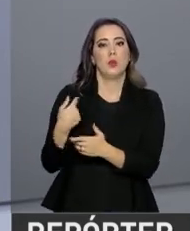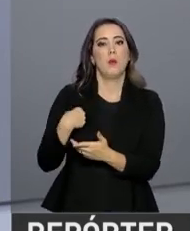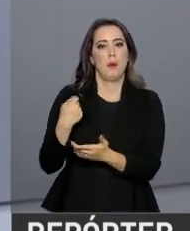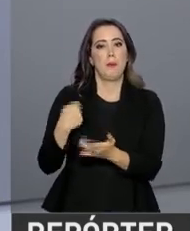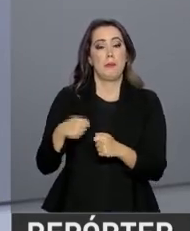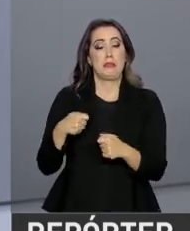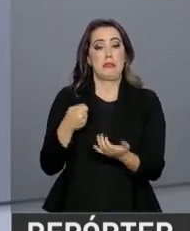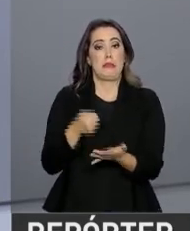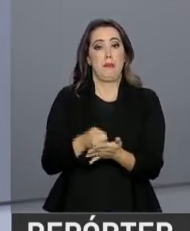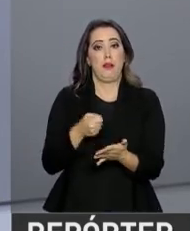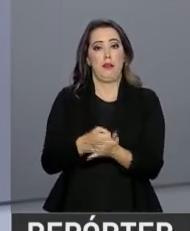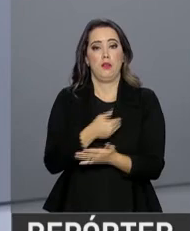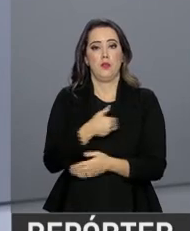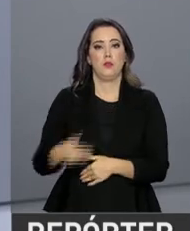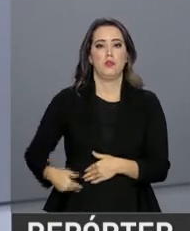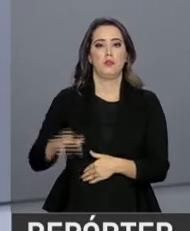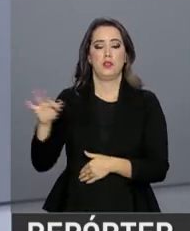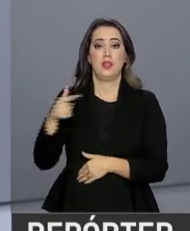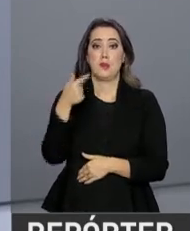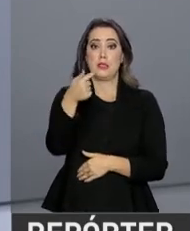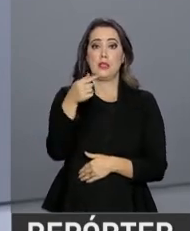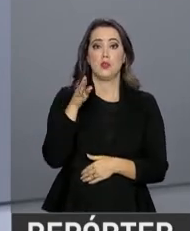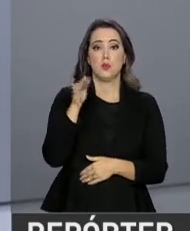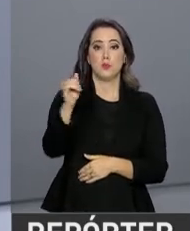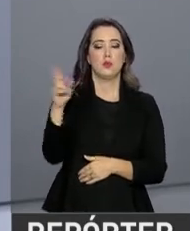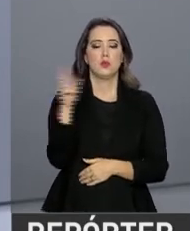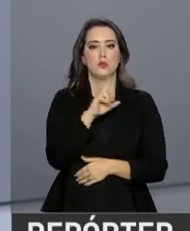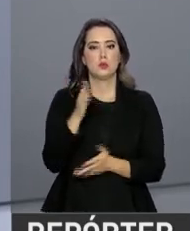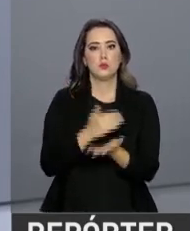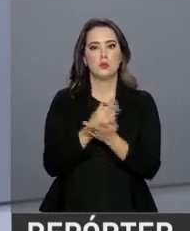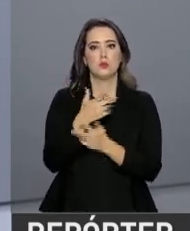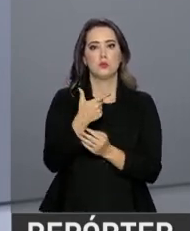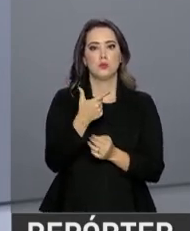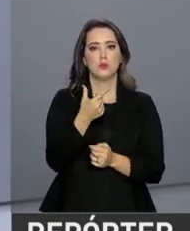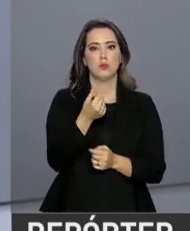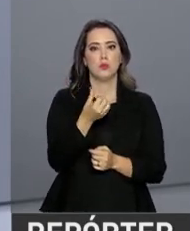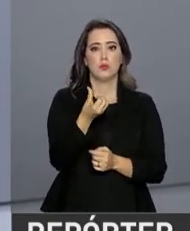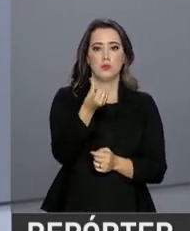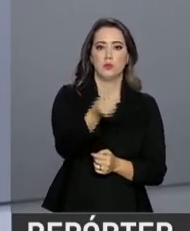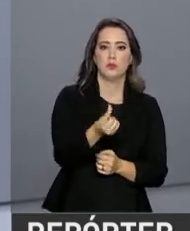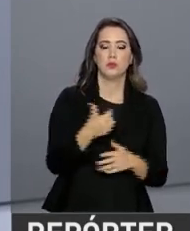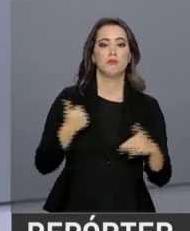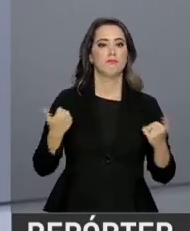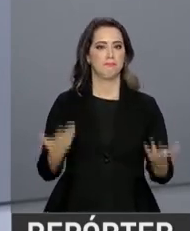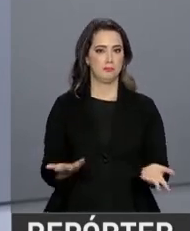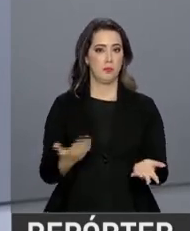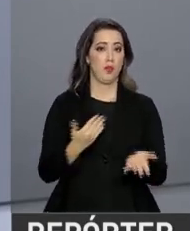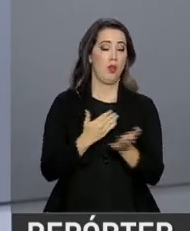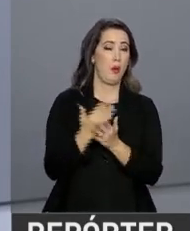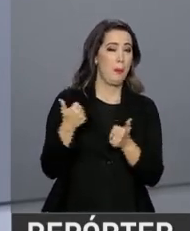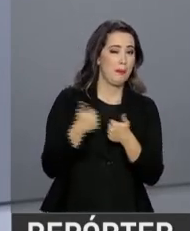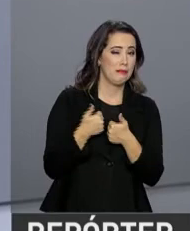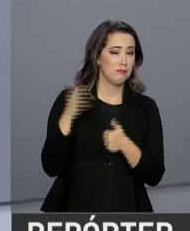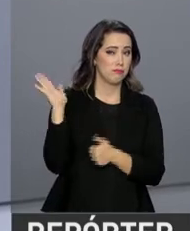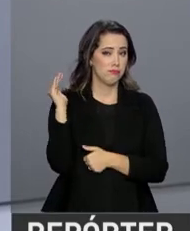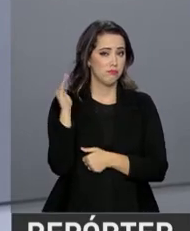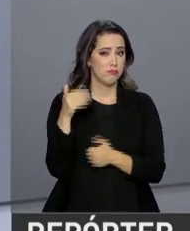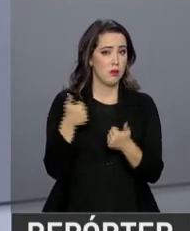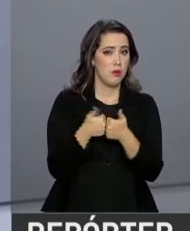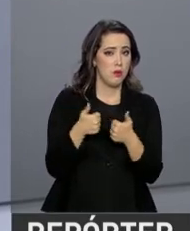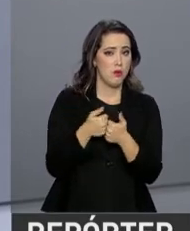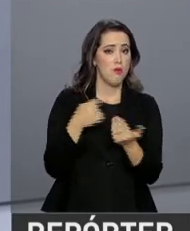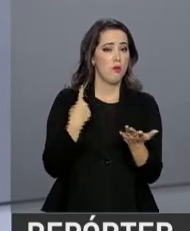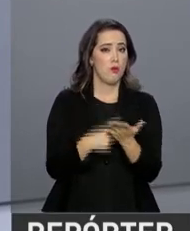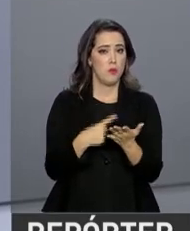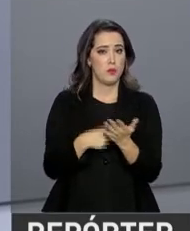da união com quase 7 bilhões de reais desde 2016 recentemente o estado firmou um acordo de